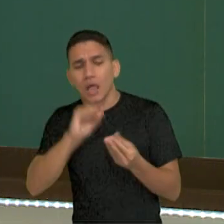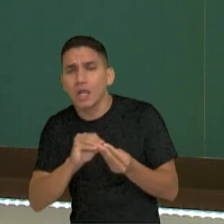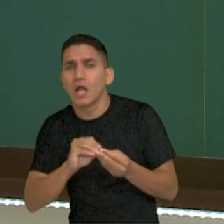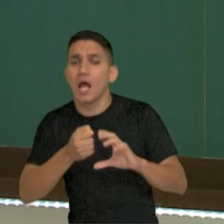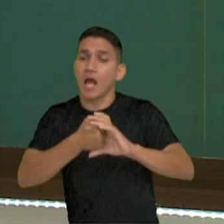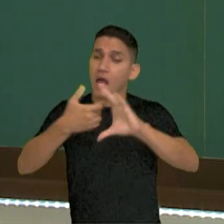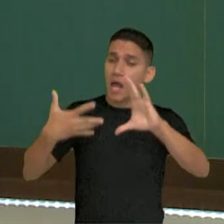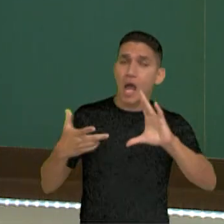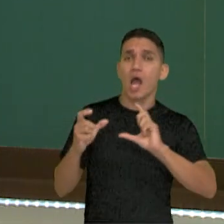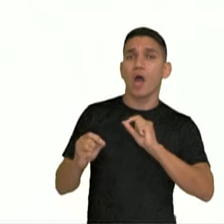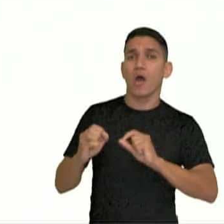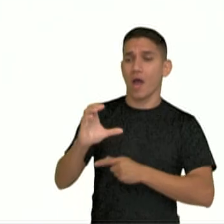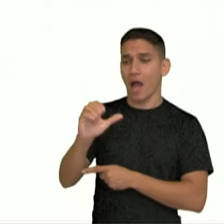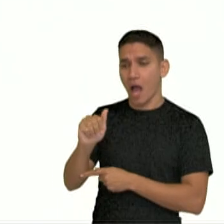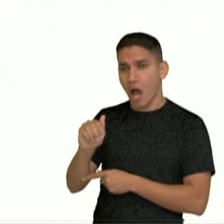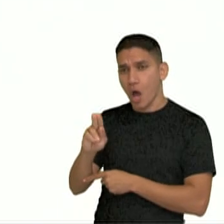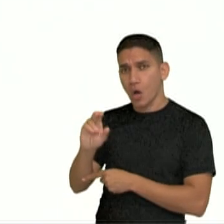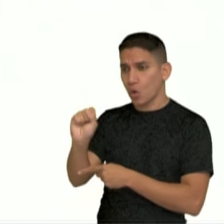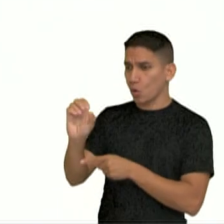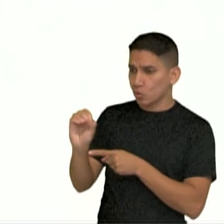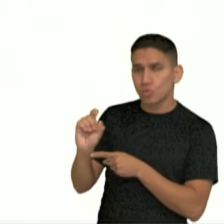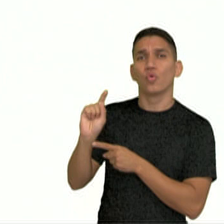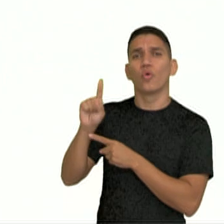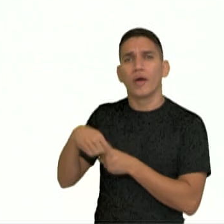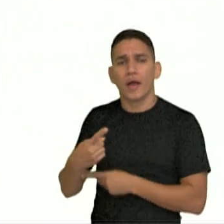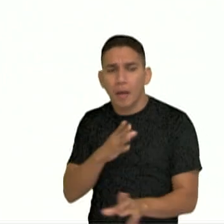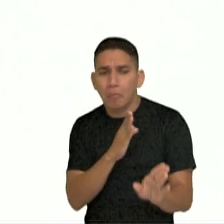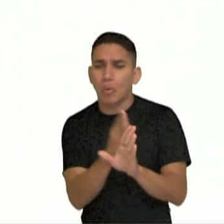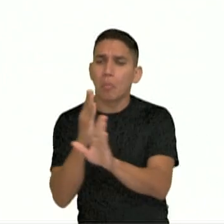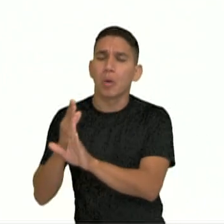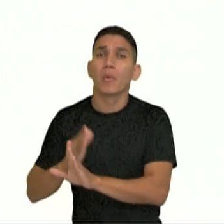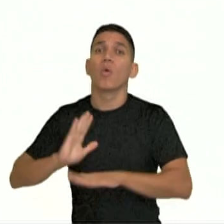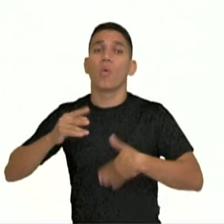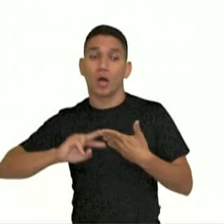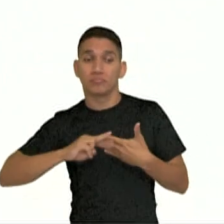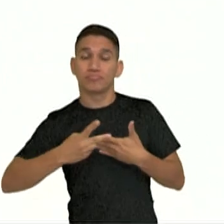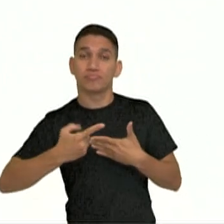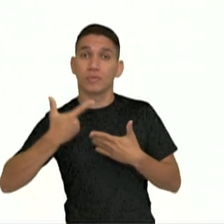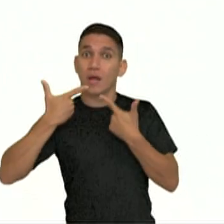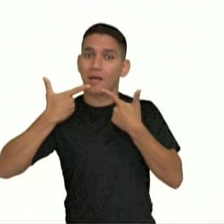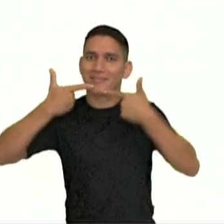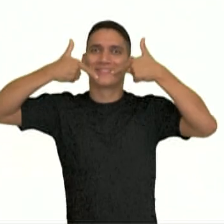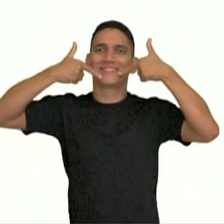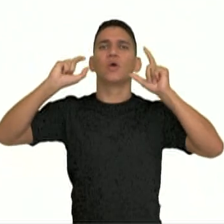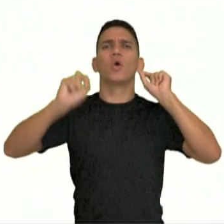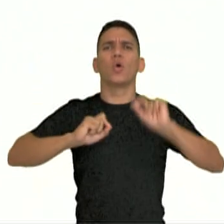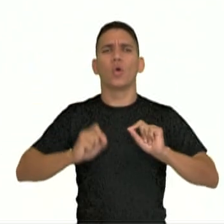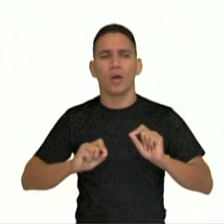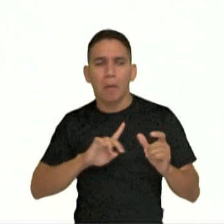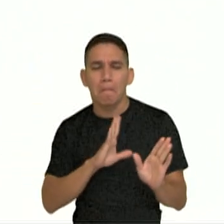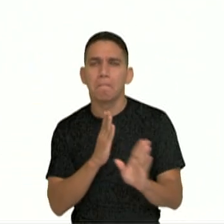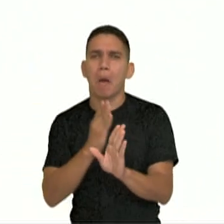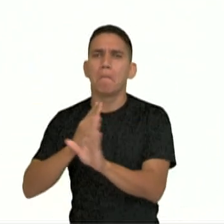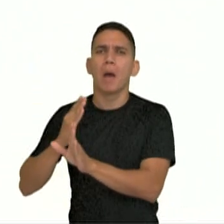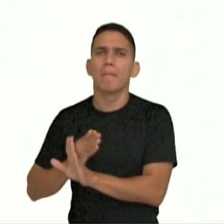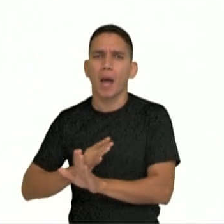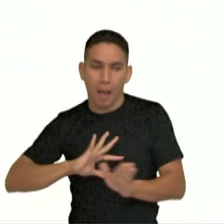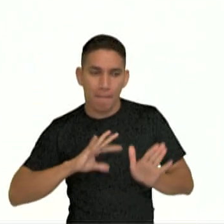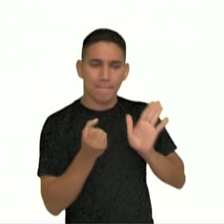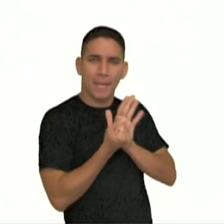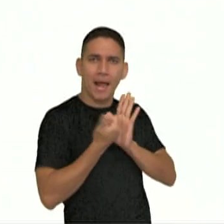gênero textual, identificar os efeitos de humor, identificar as marcas linguísticas